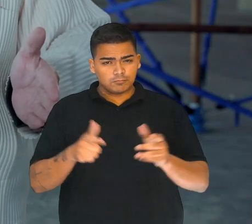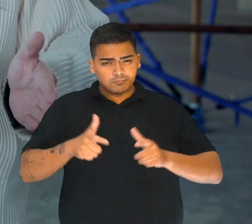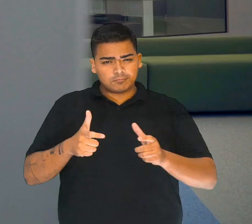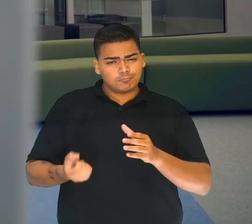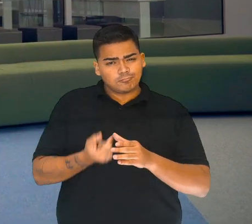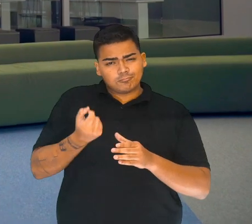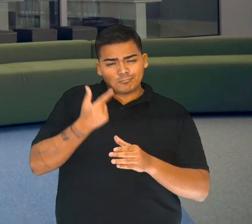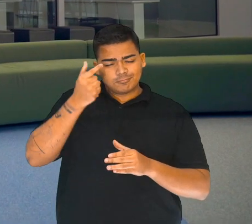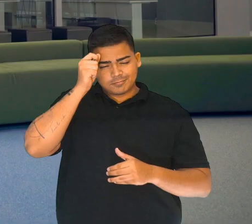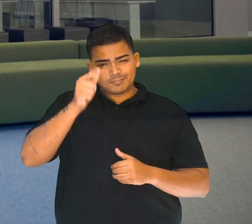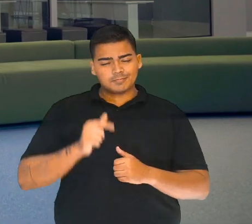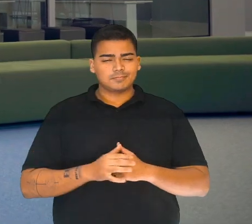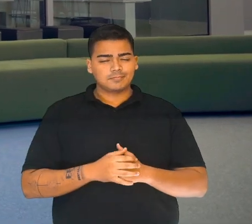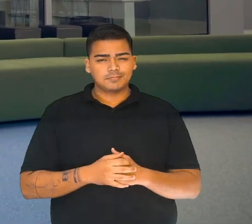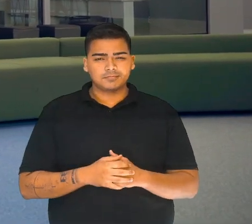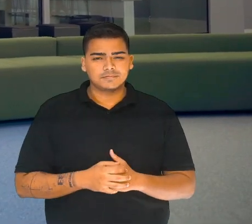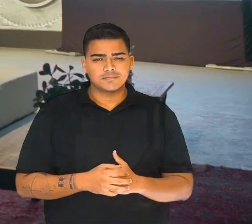centro de inovação.